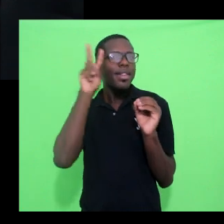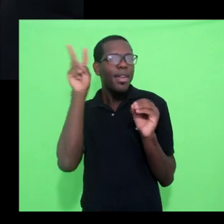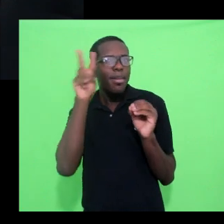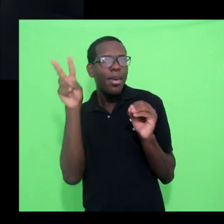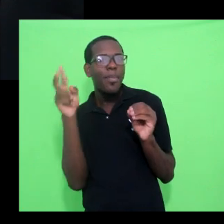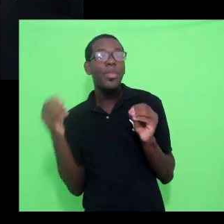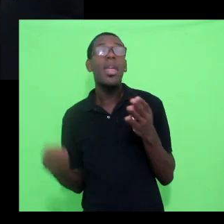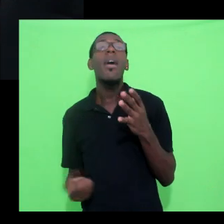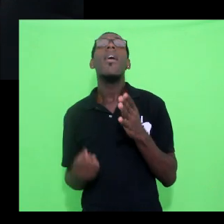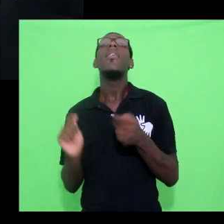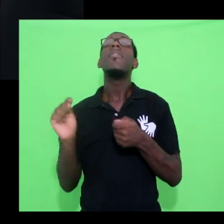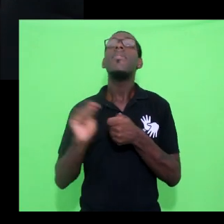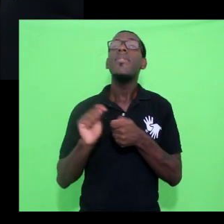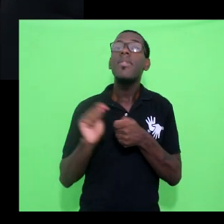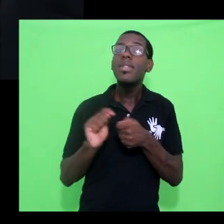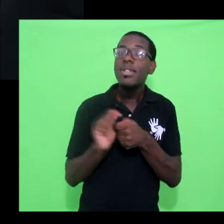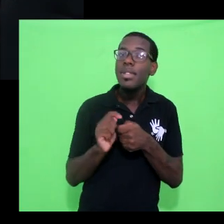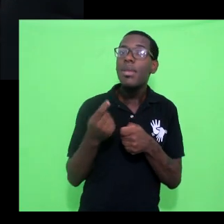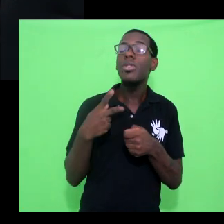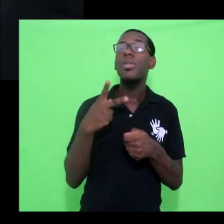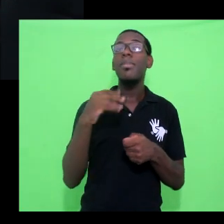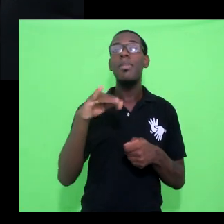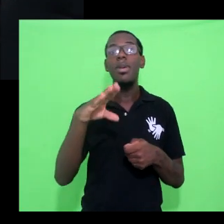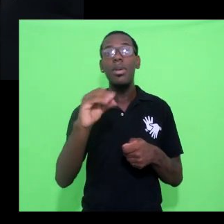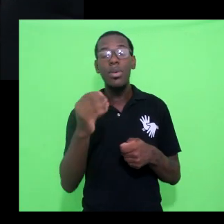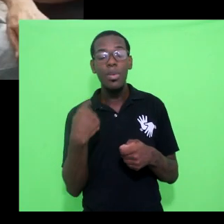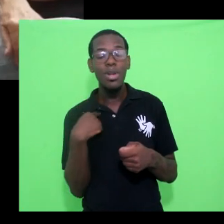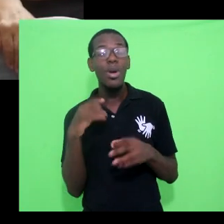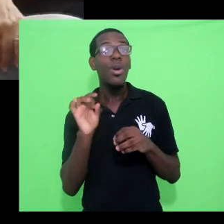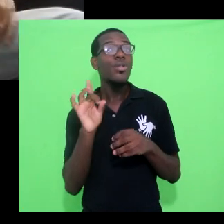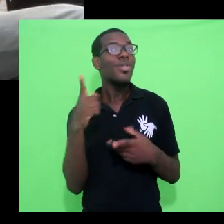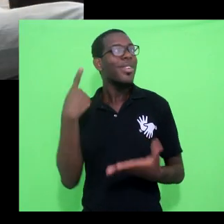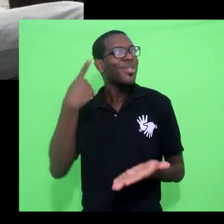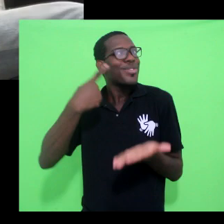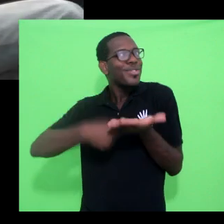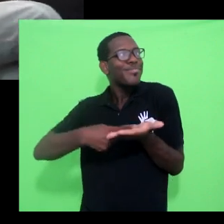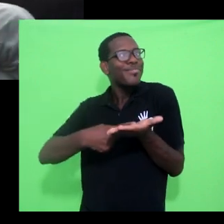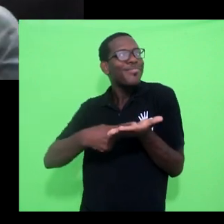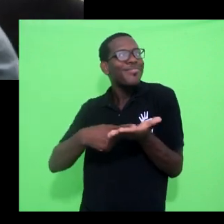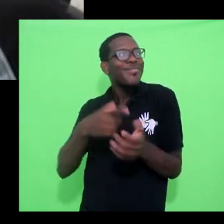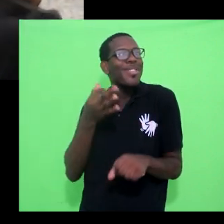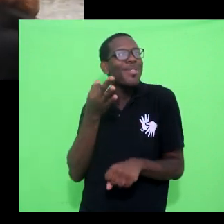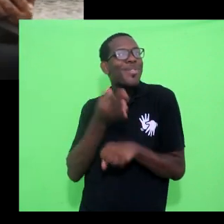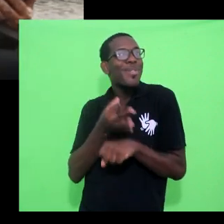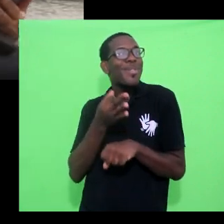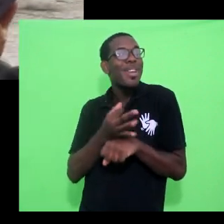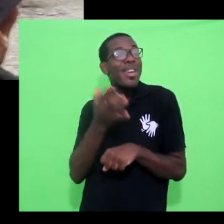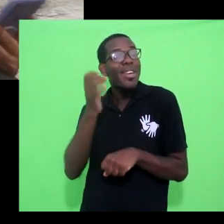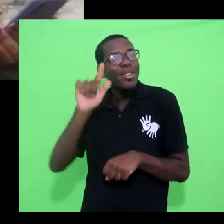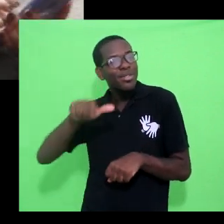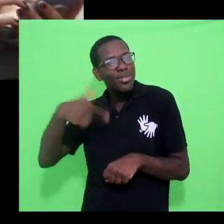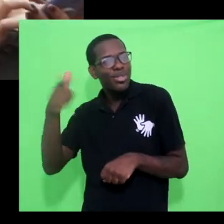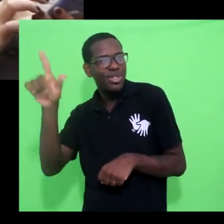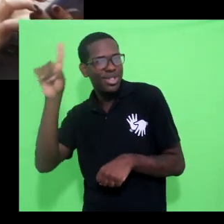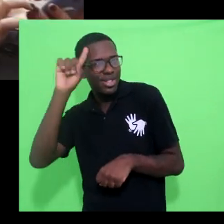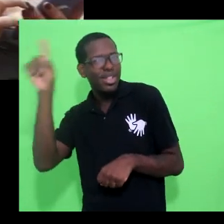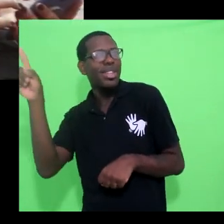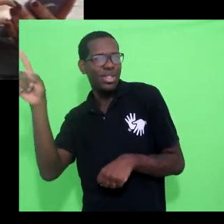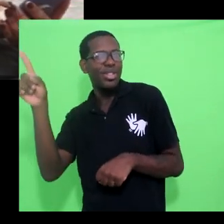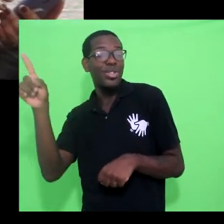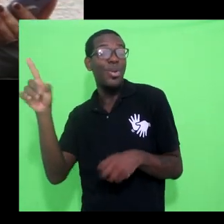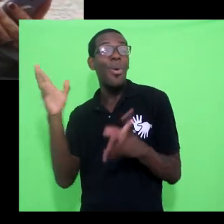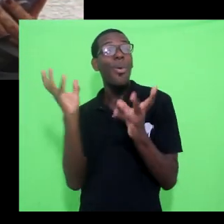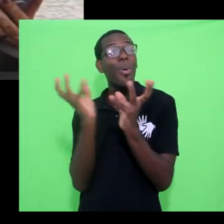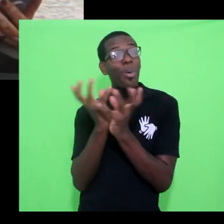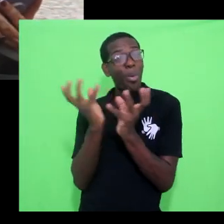Fizemos discussão para o Pico do Tinguá, eu fui também. Só que eu tinha um compromisso, eu voltei antes e fiquei no dia seguinte pegar a turma. o grupo se